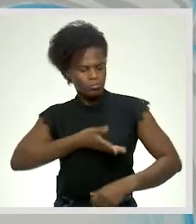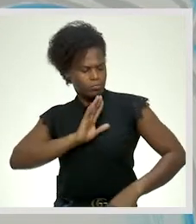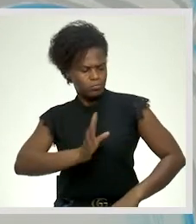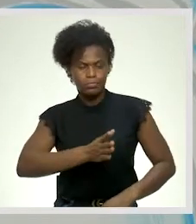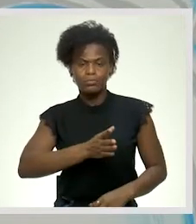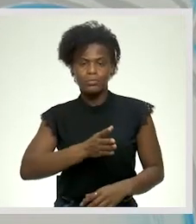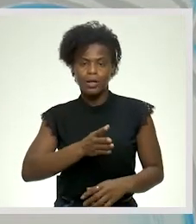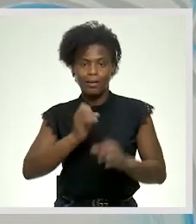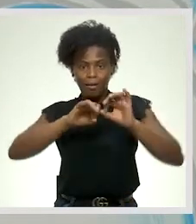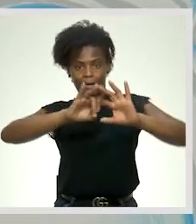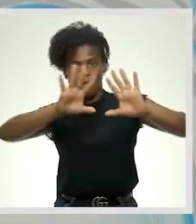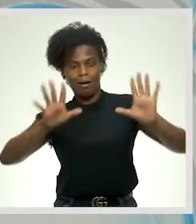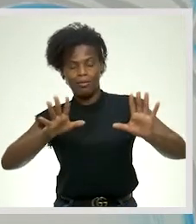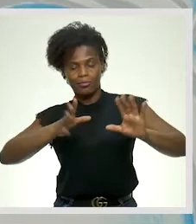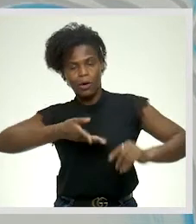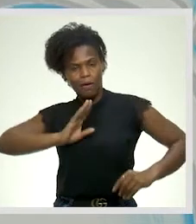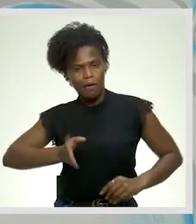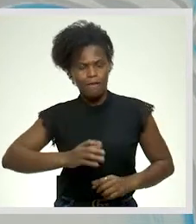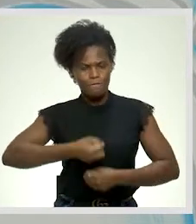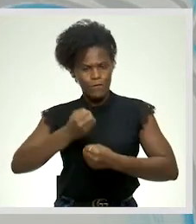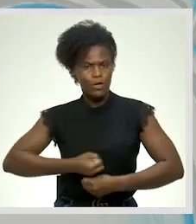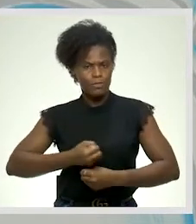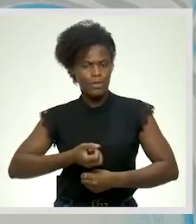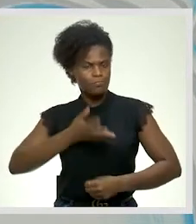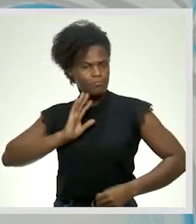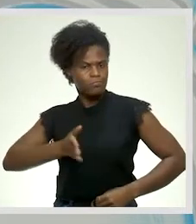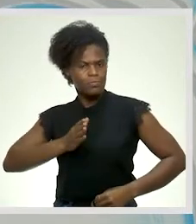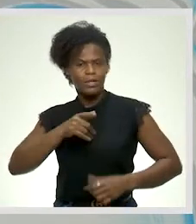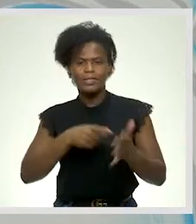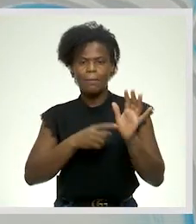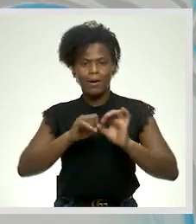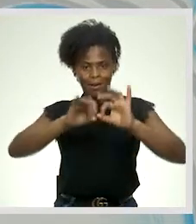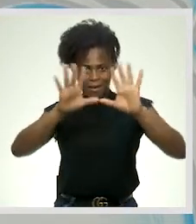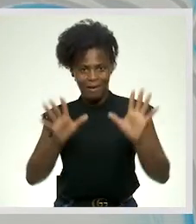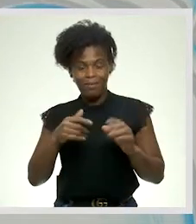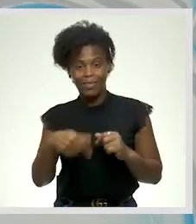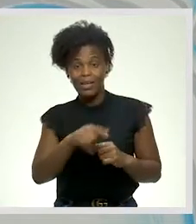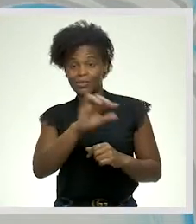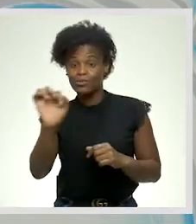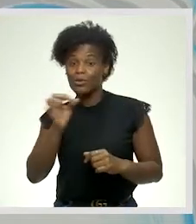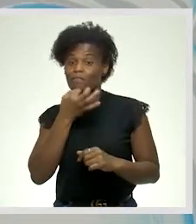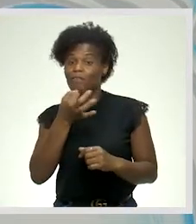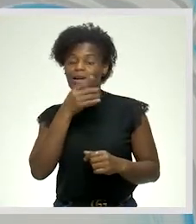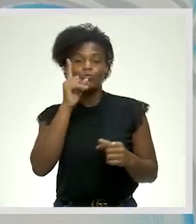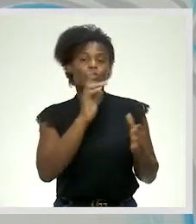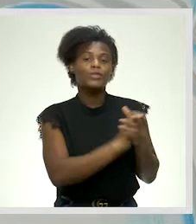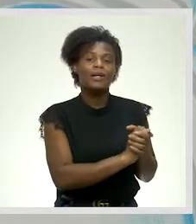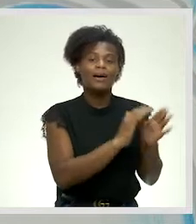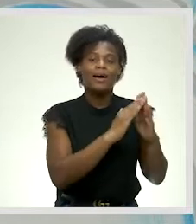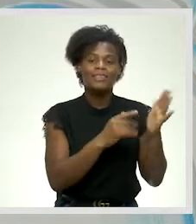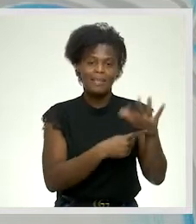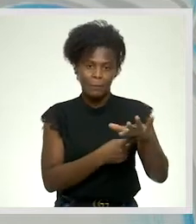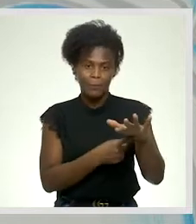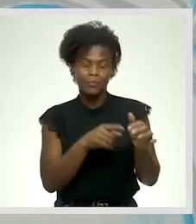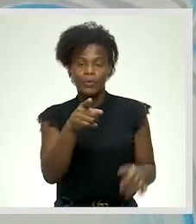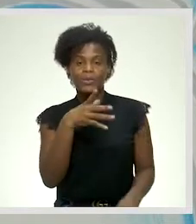com nitidez, um posicionamento firme, um posicionamento claro. Você está a falar com a esposa em casa, por exemplo.